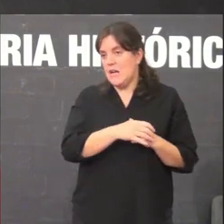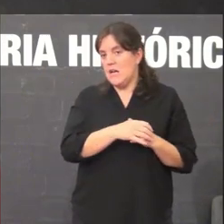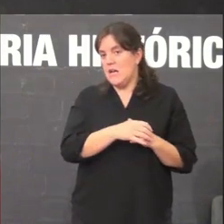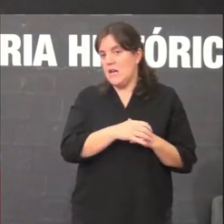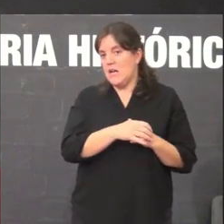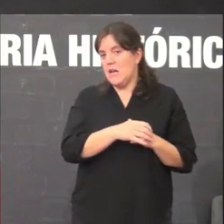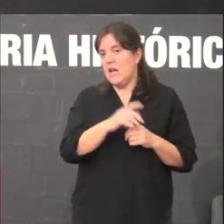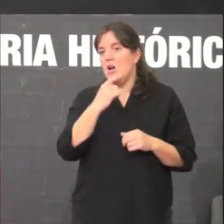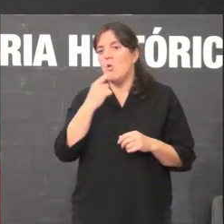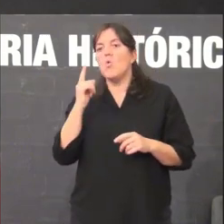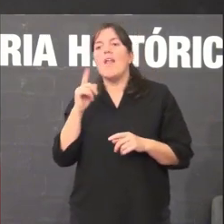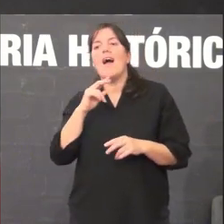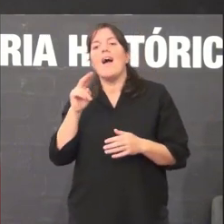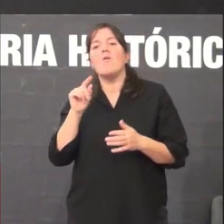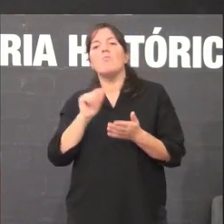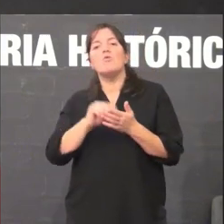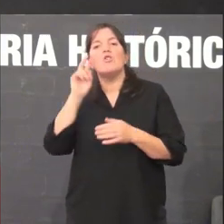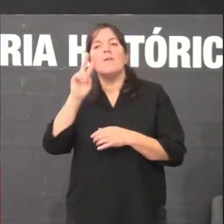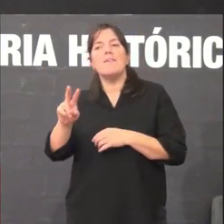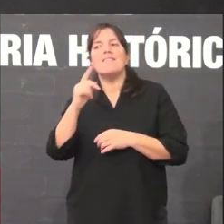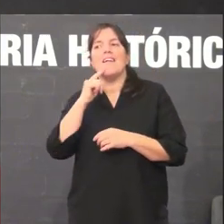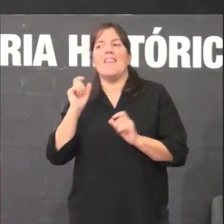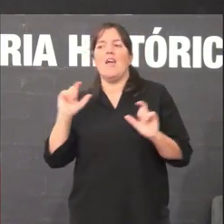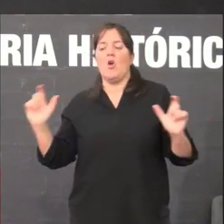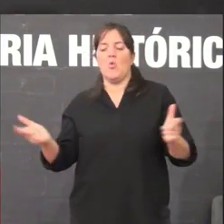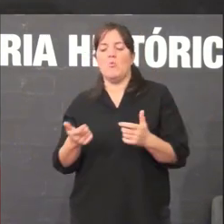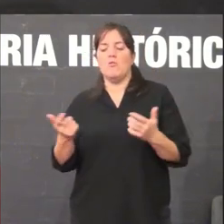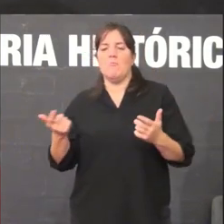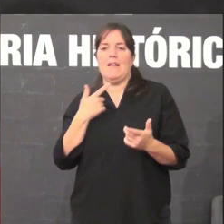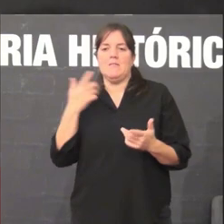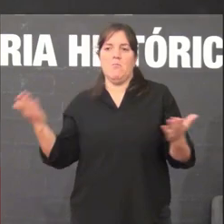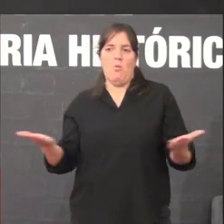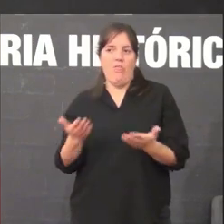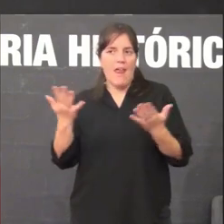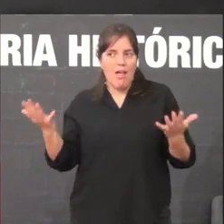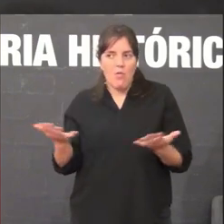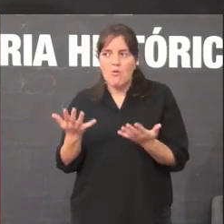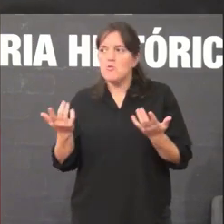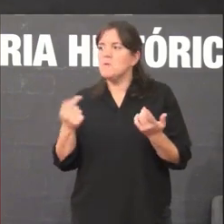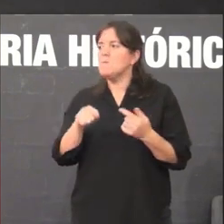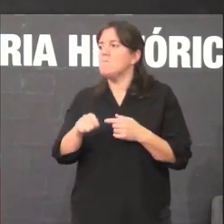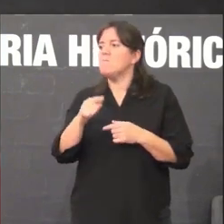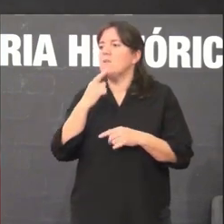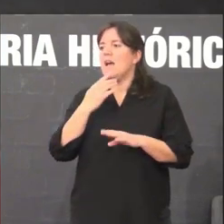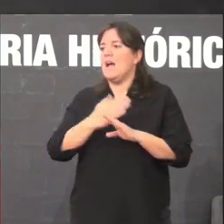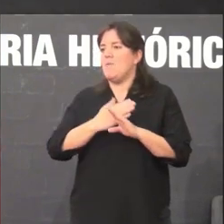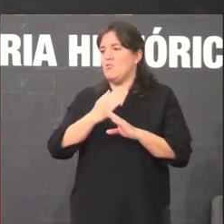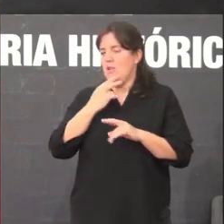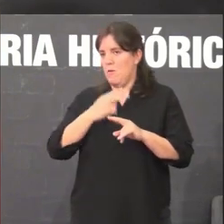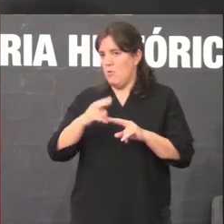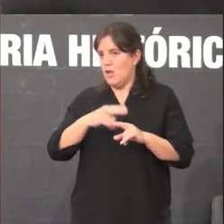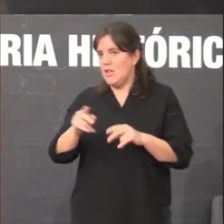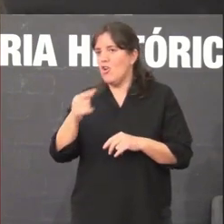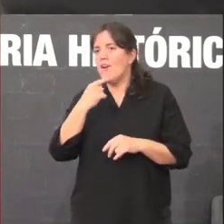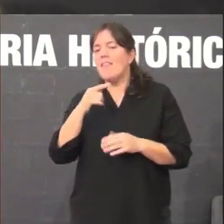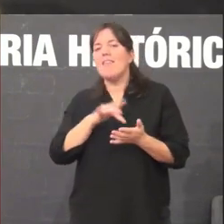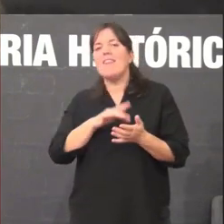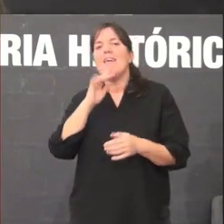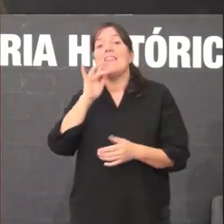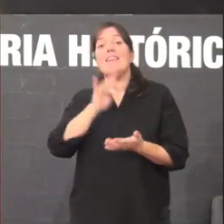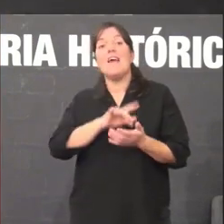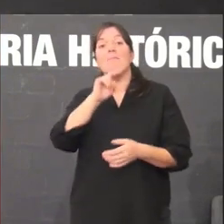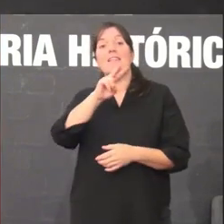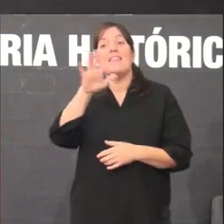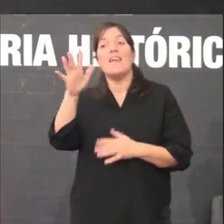moderada, uma leitura dos setores mais moderados a nível político, que fala do 25 de Abril como